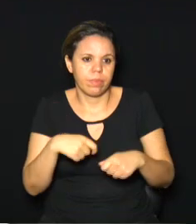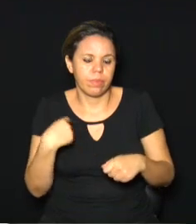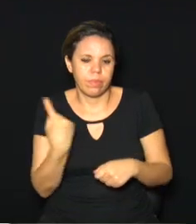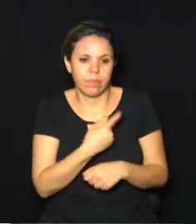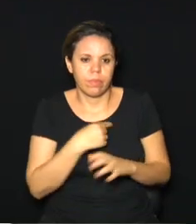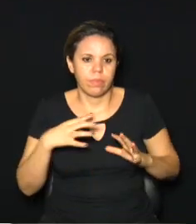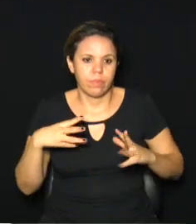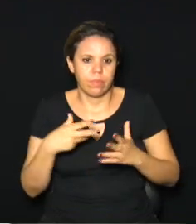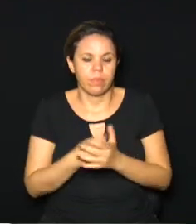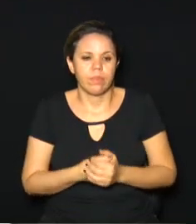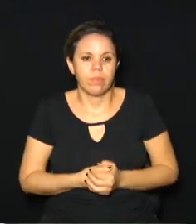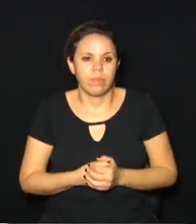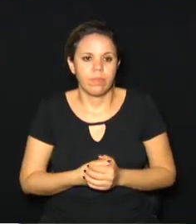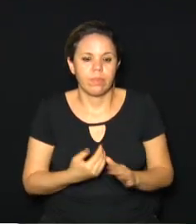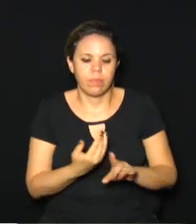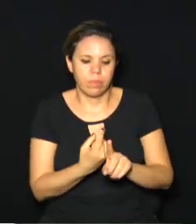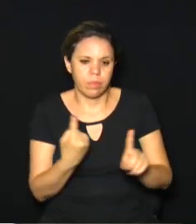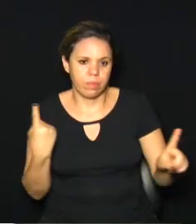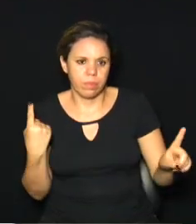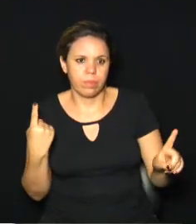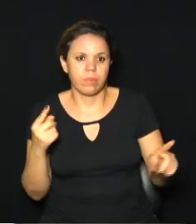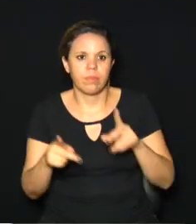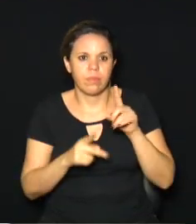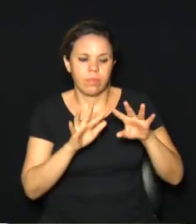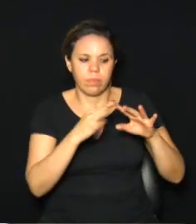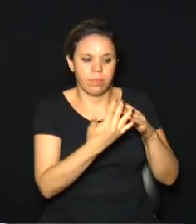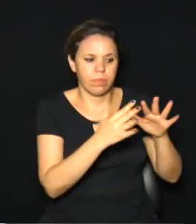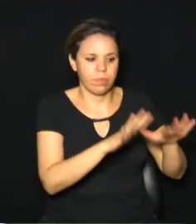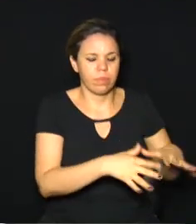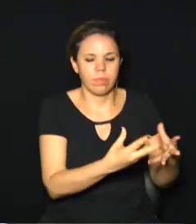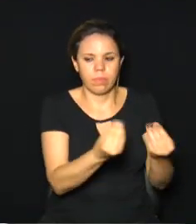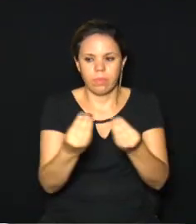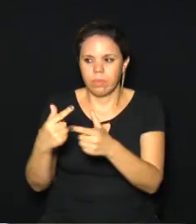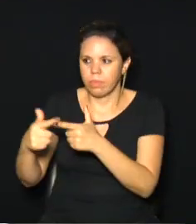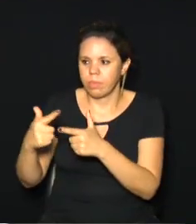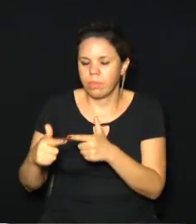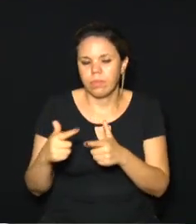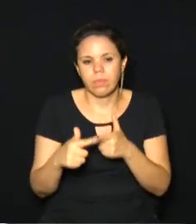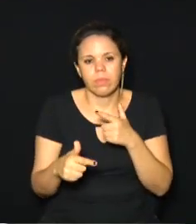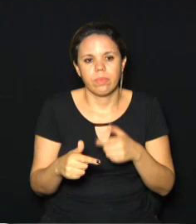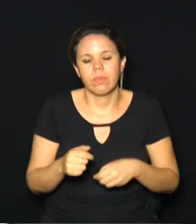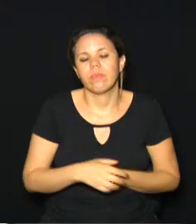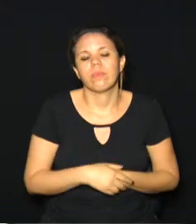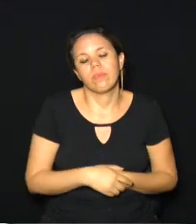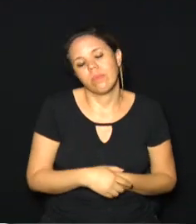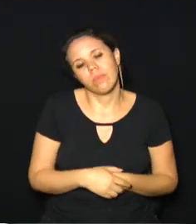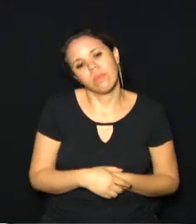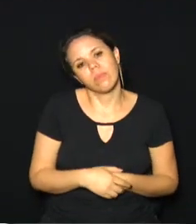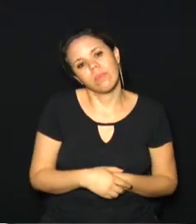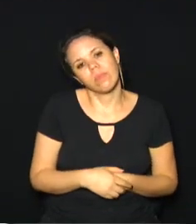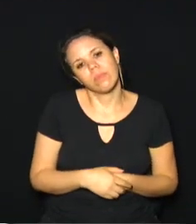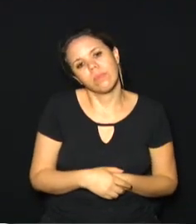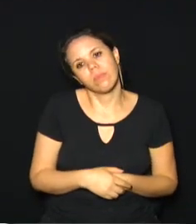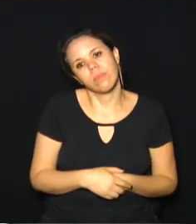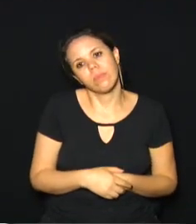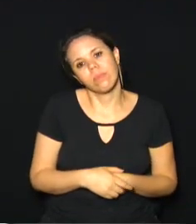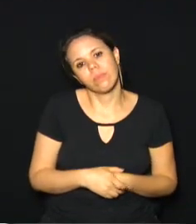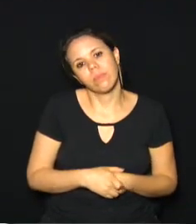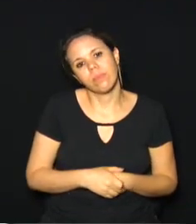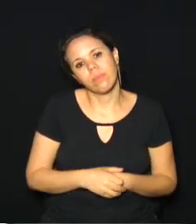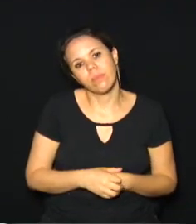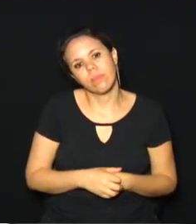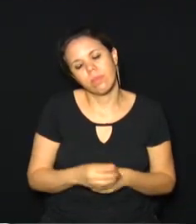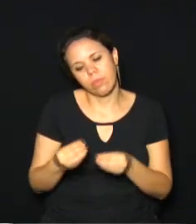né? O isolamento, ele traz muitos problemas. O isolamento traz, além da questão